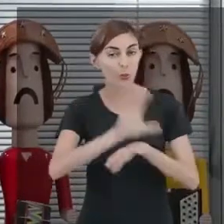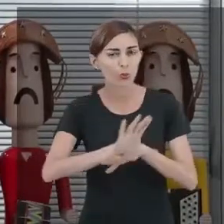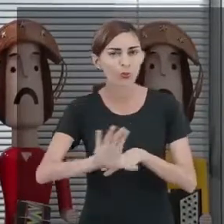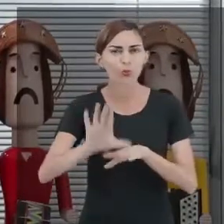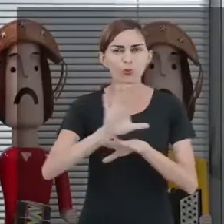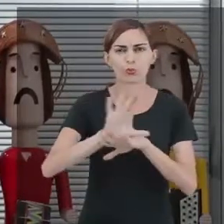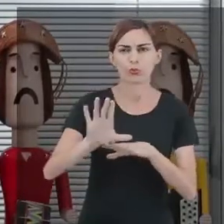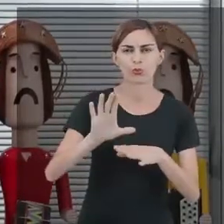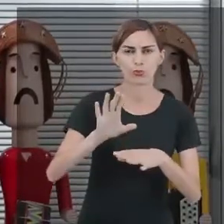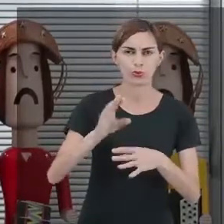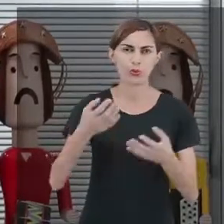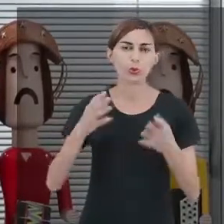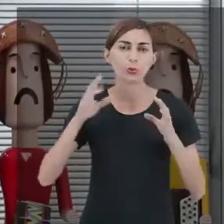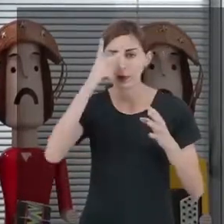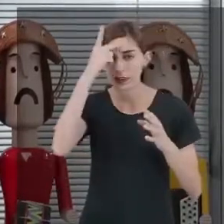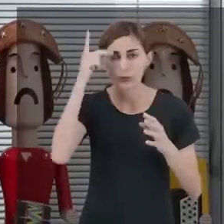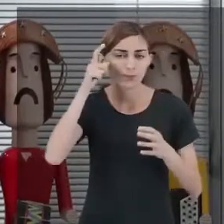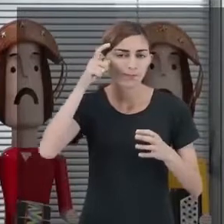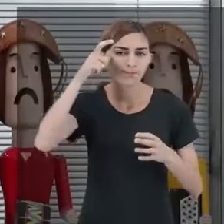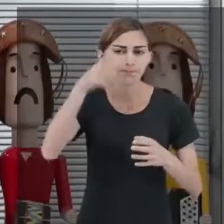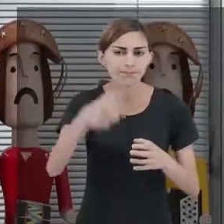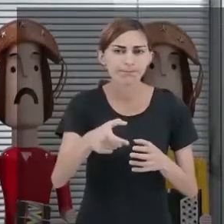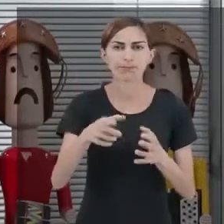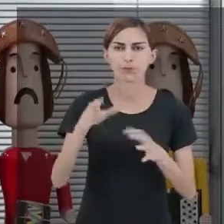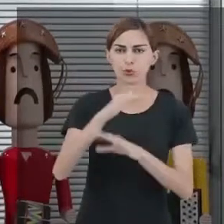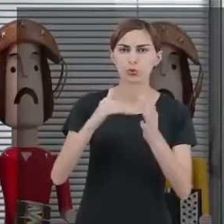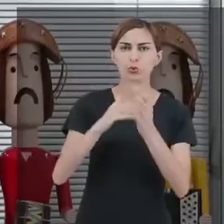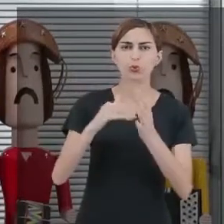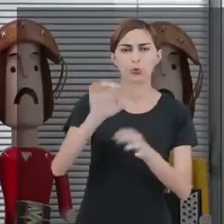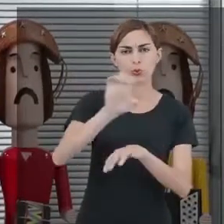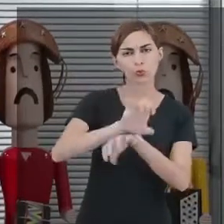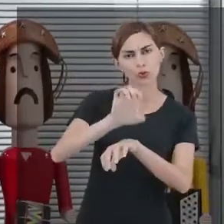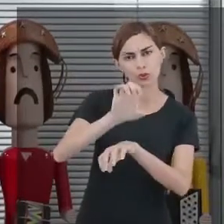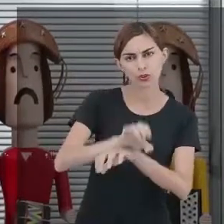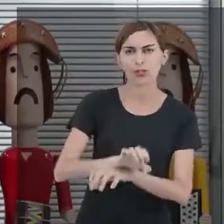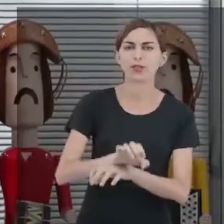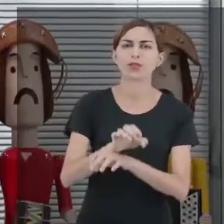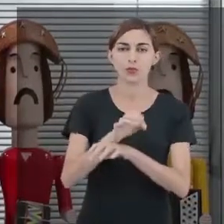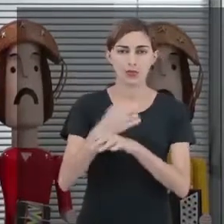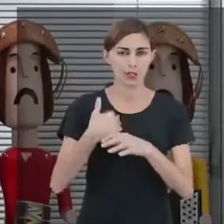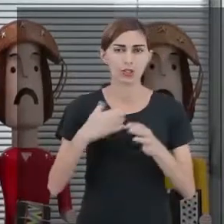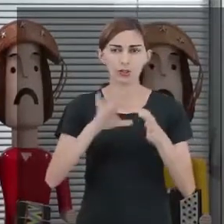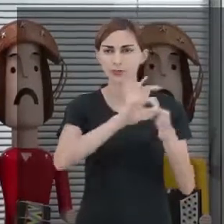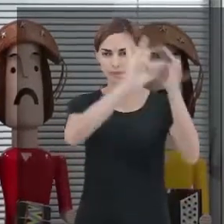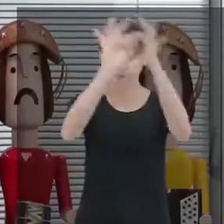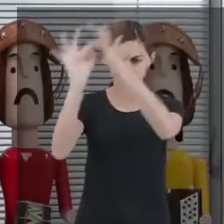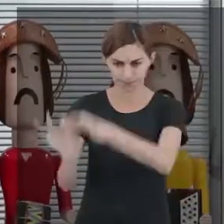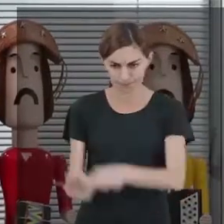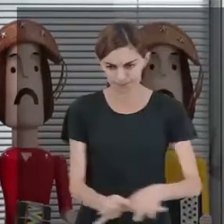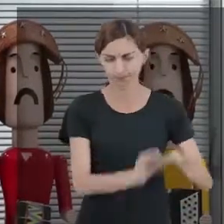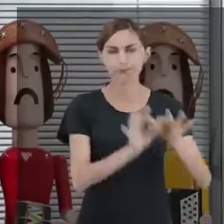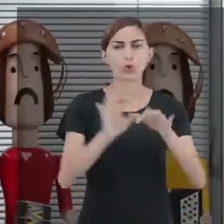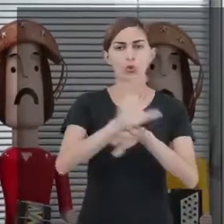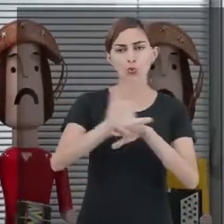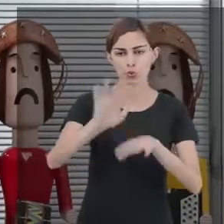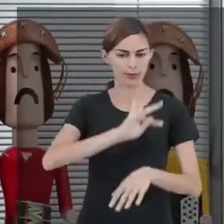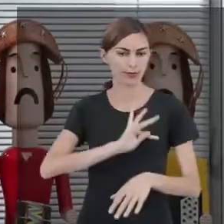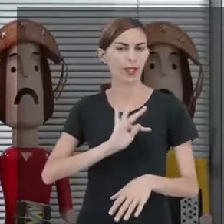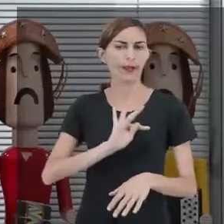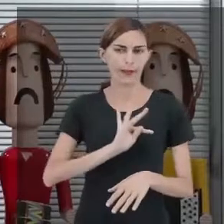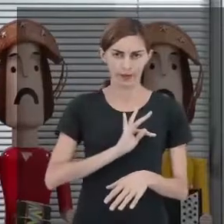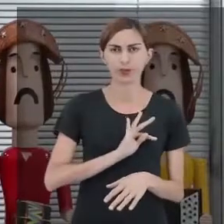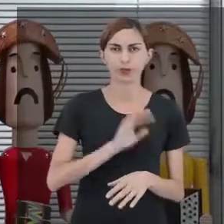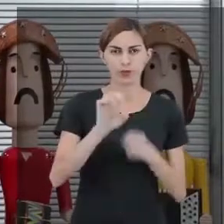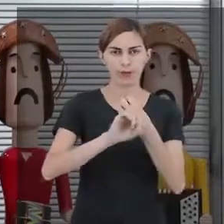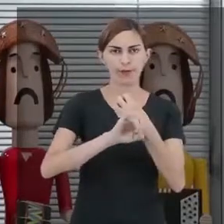para todos os interessados por todo o Estado. Ou seja, estamos universalizando a oferta dos cursos técnicos por